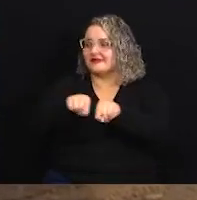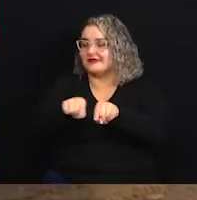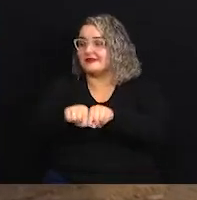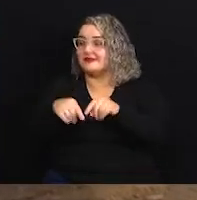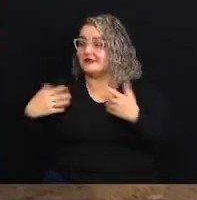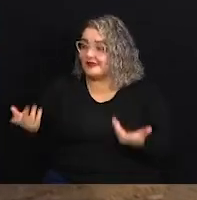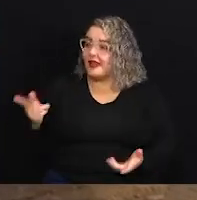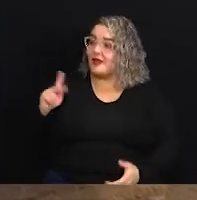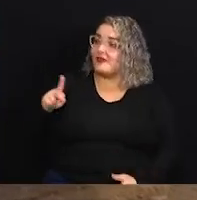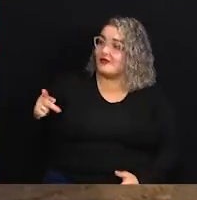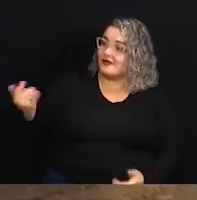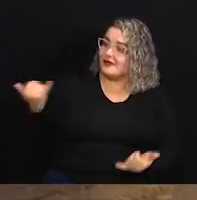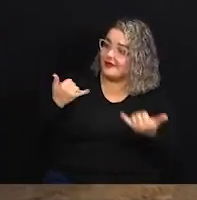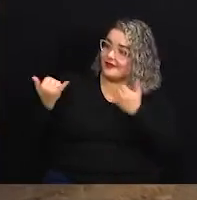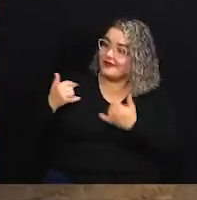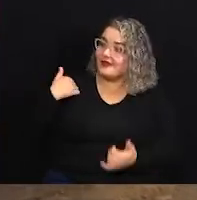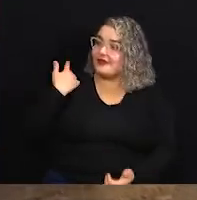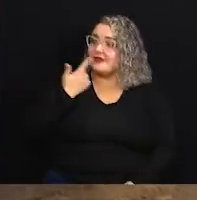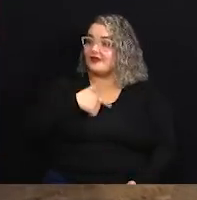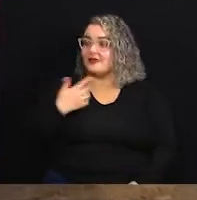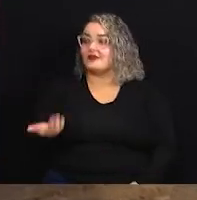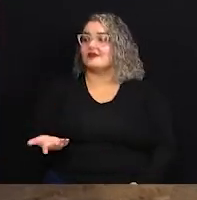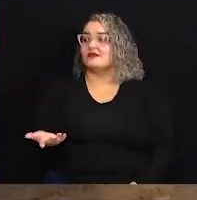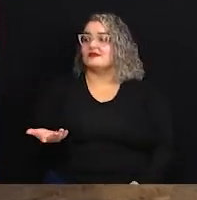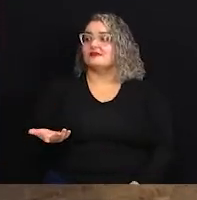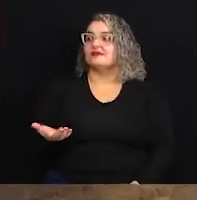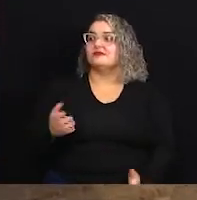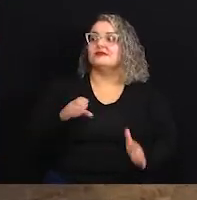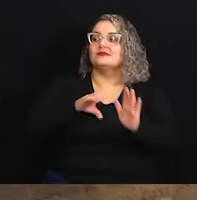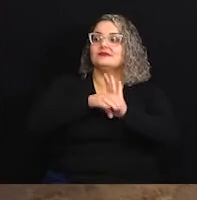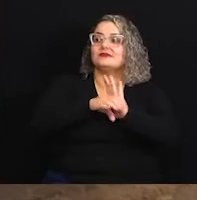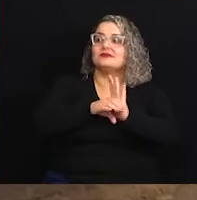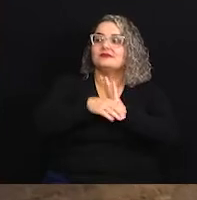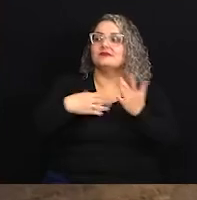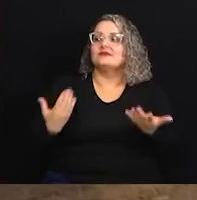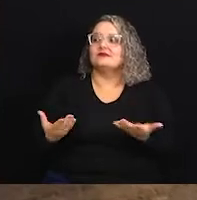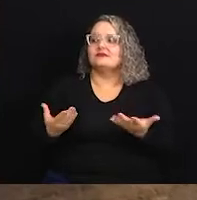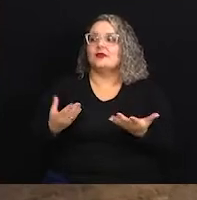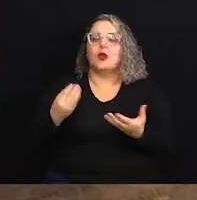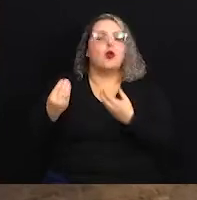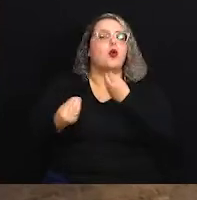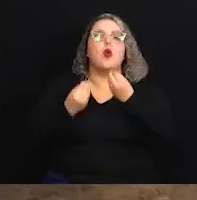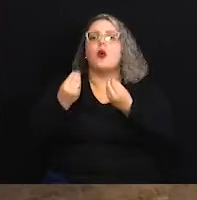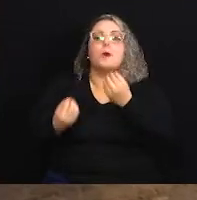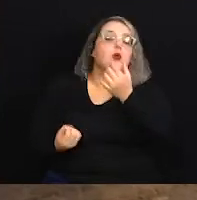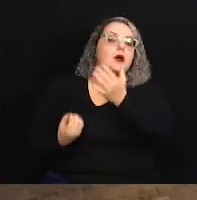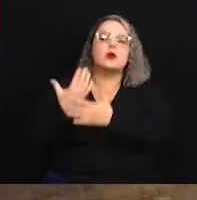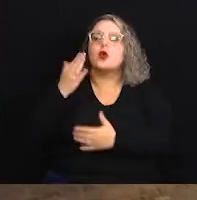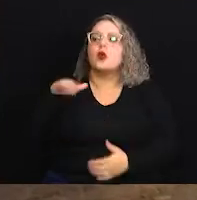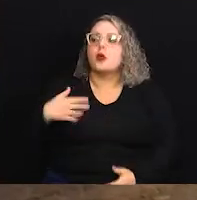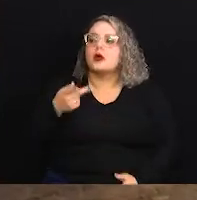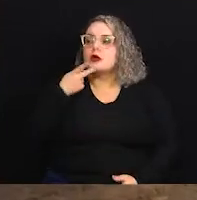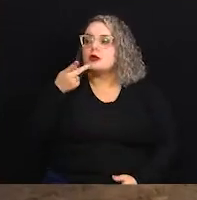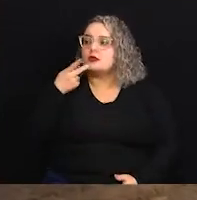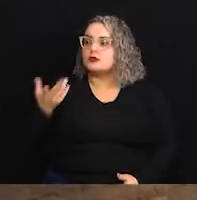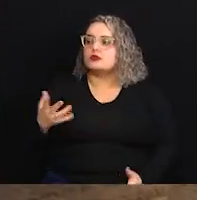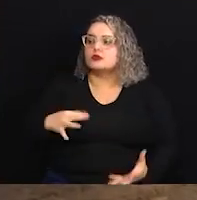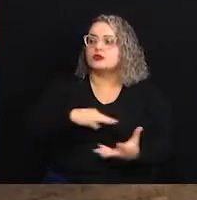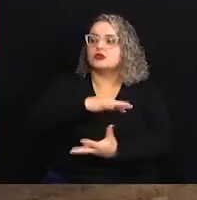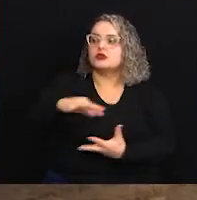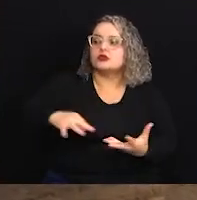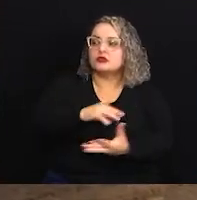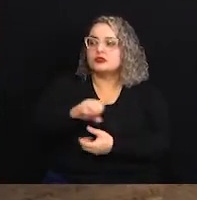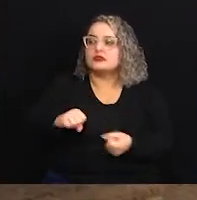e o professor que vai comentar com a gente sobre esse conceito do como surgiu, quando a gente fala em